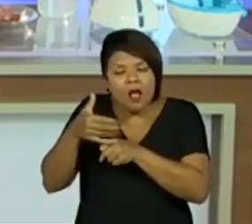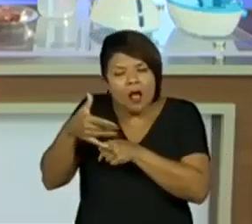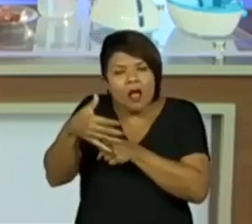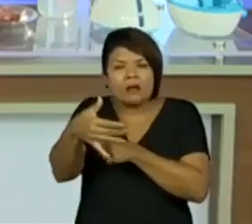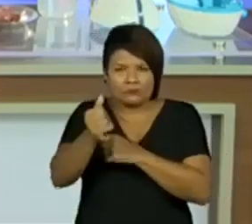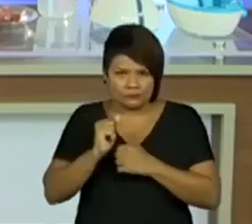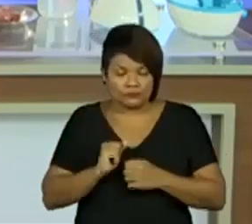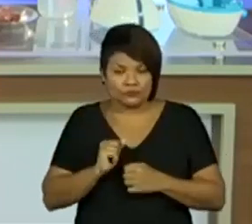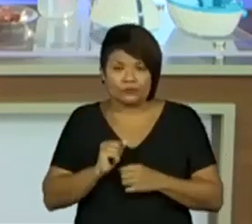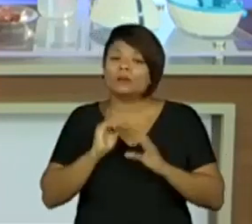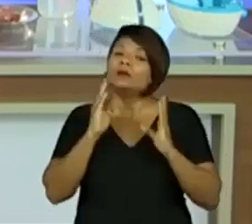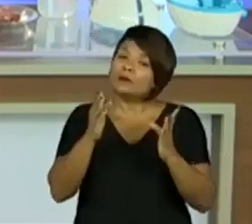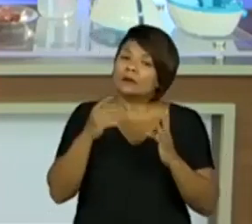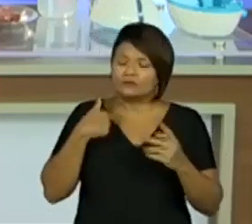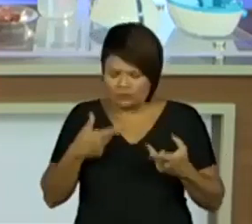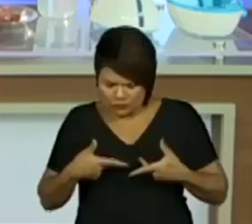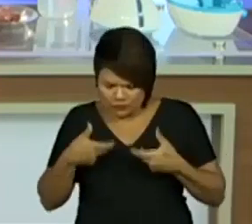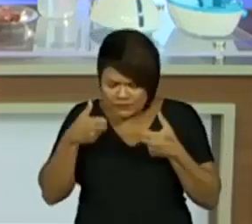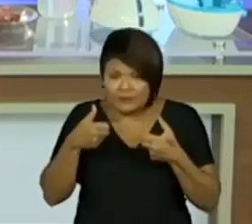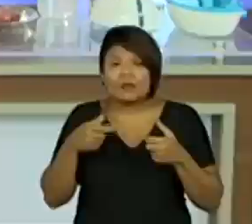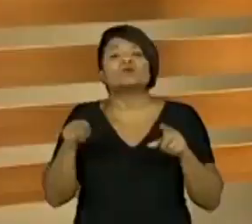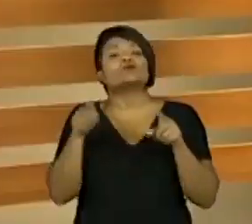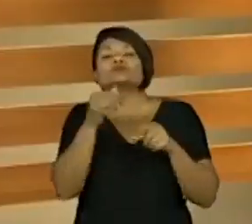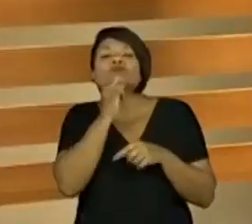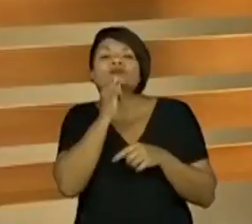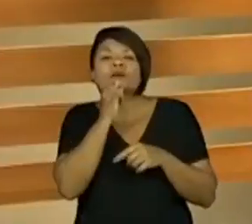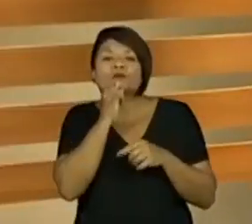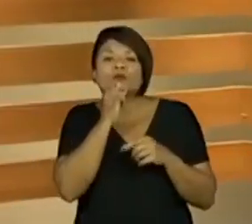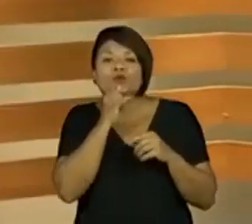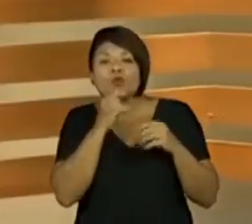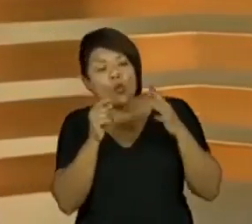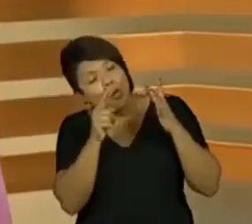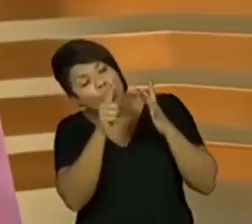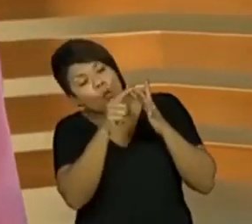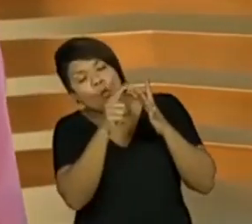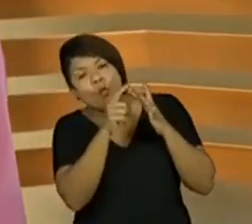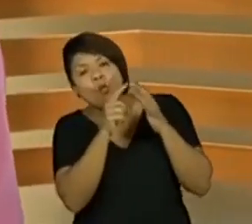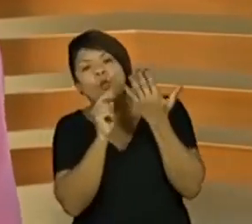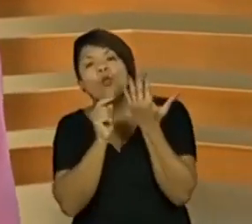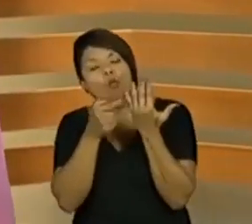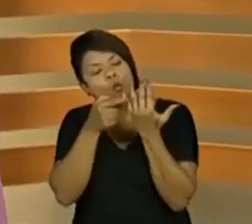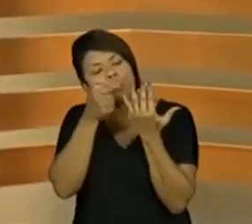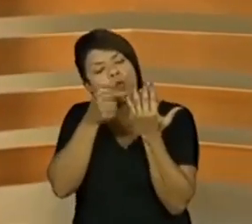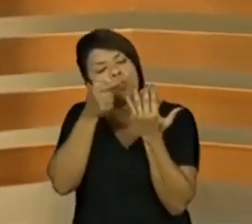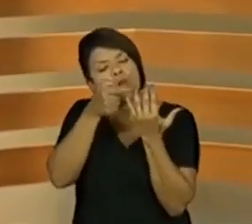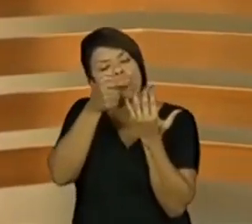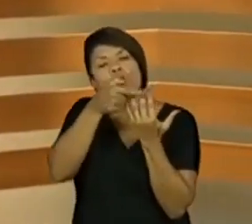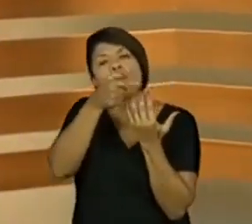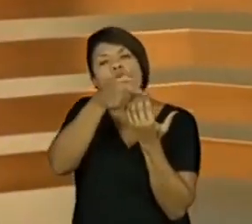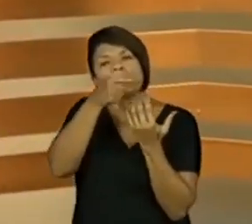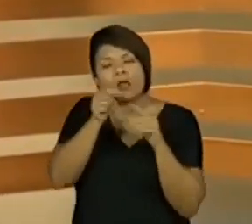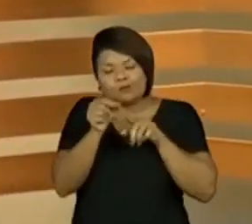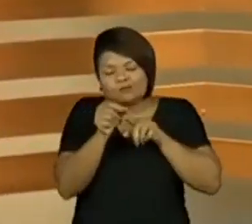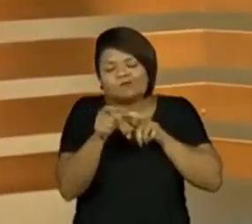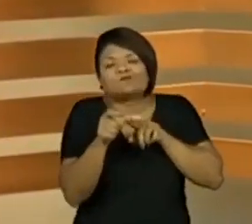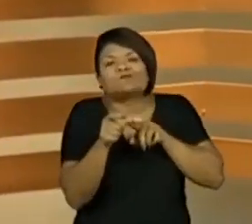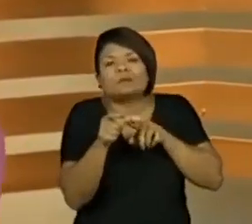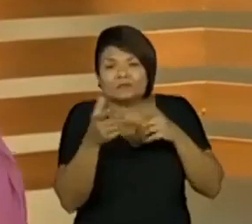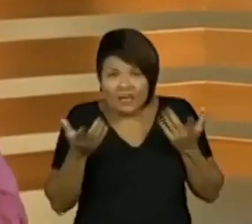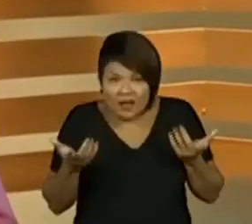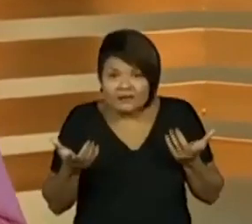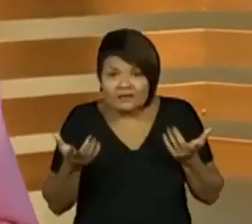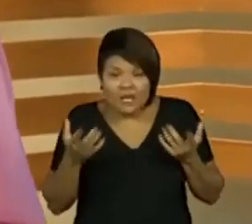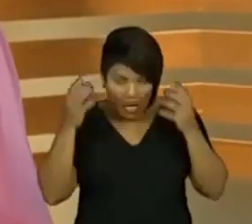nós percebemos, por exemplo, que nossas unhas crescem. Isso é uma transformação. Nossos